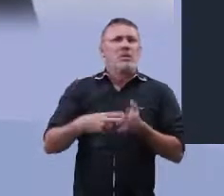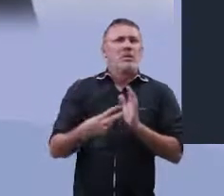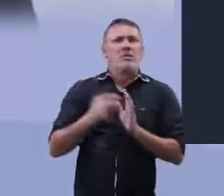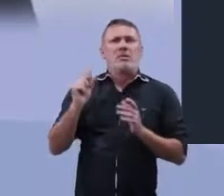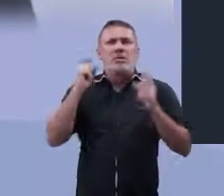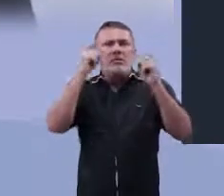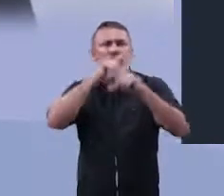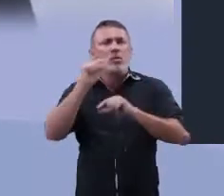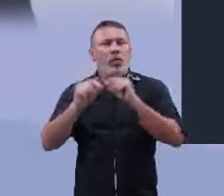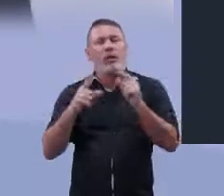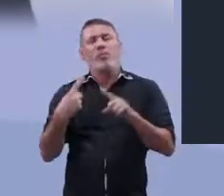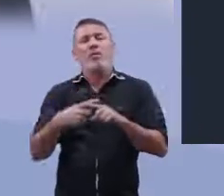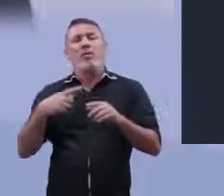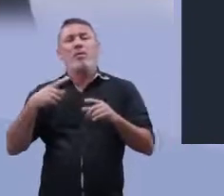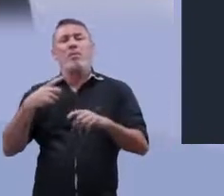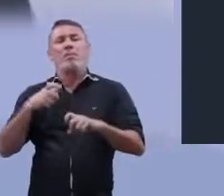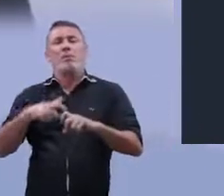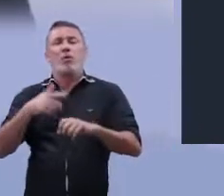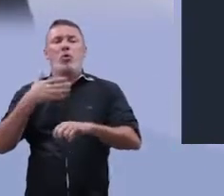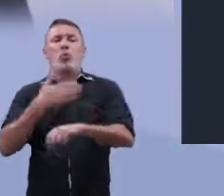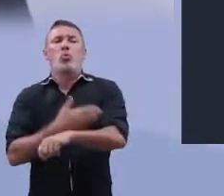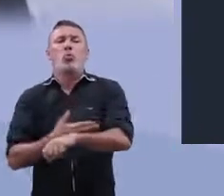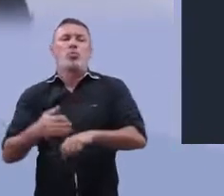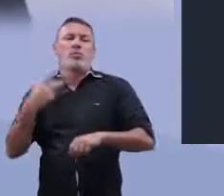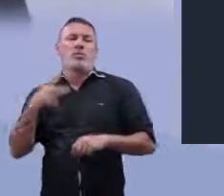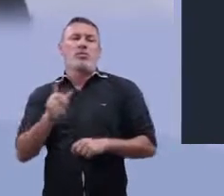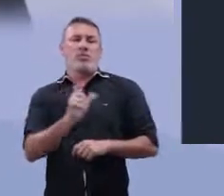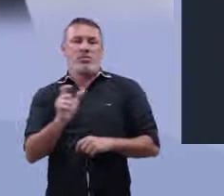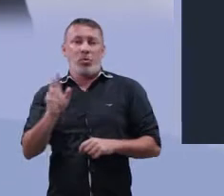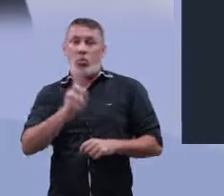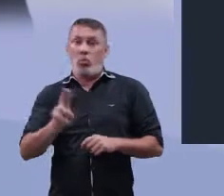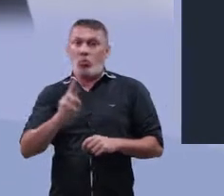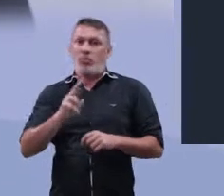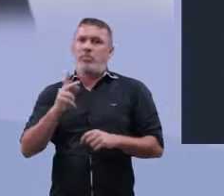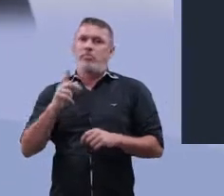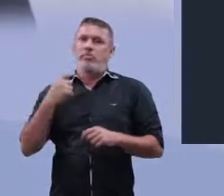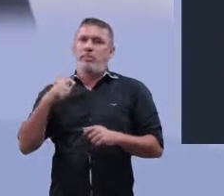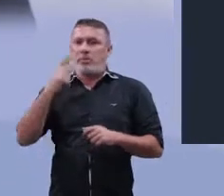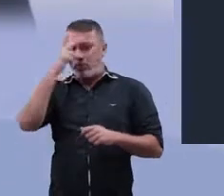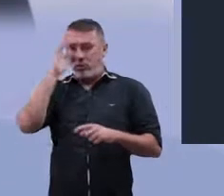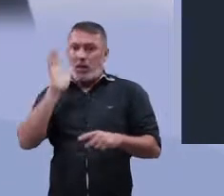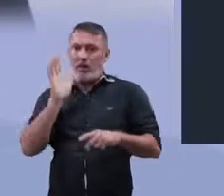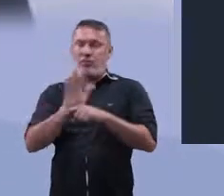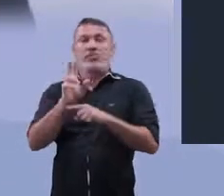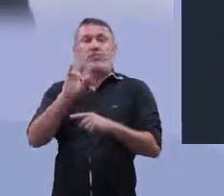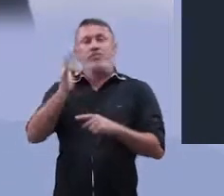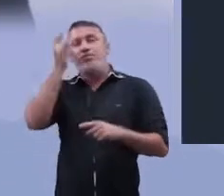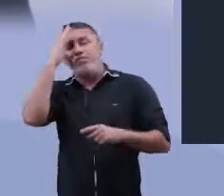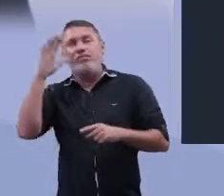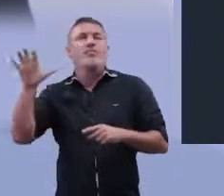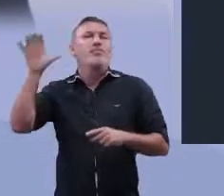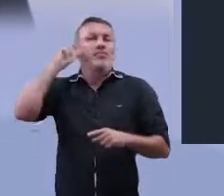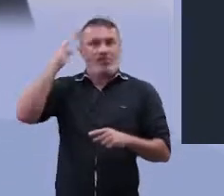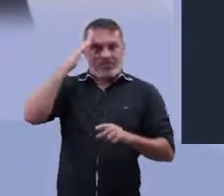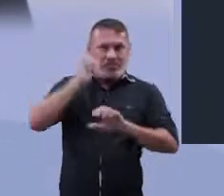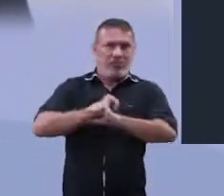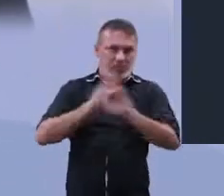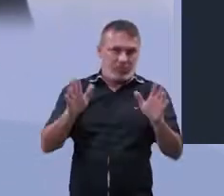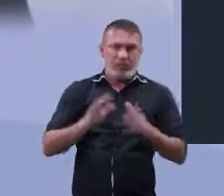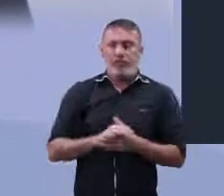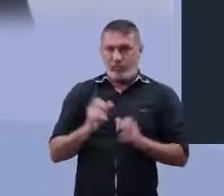ter dificuldade de entender aquela situação e precise de um médico, por exemplo, para poder facilitar